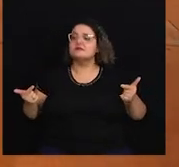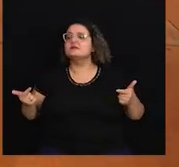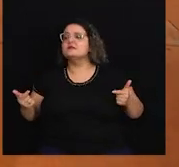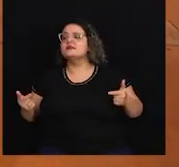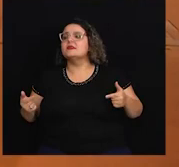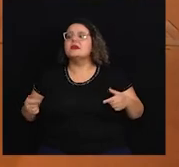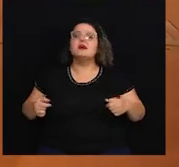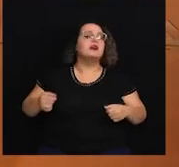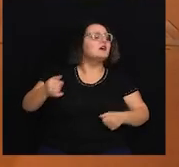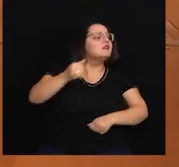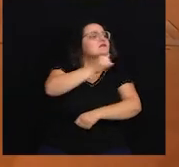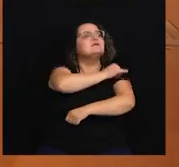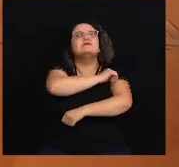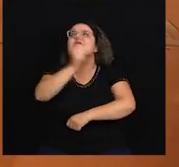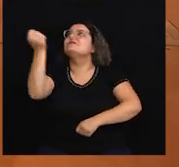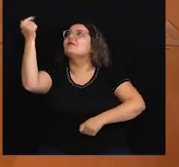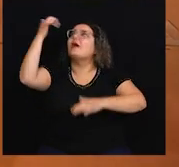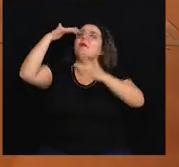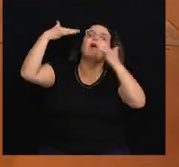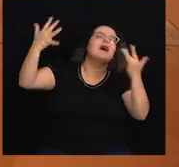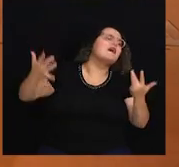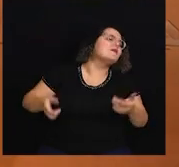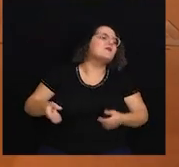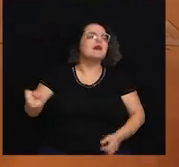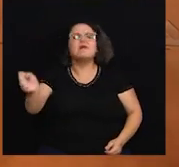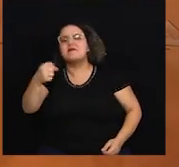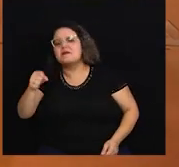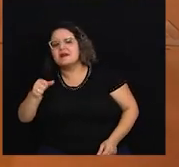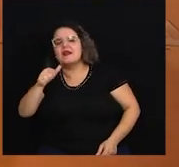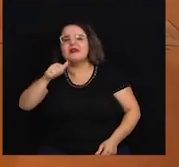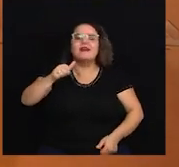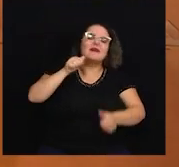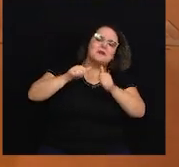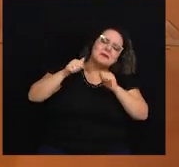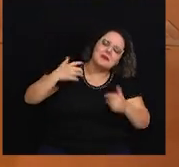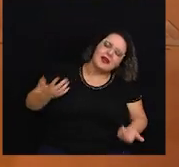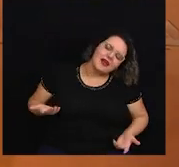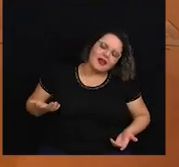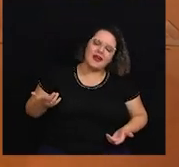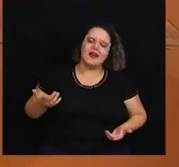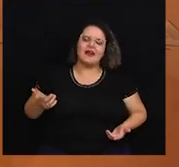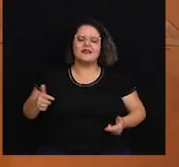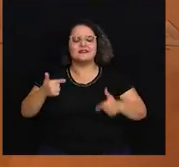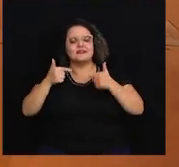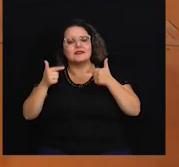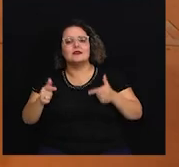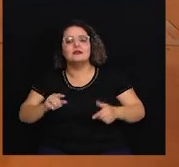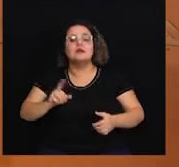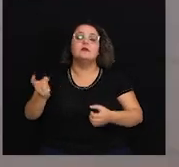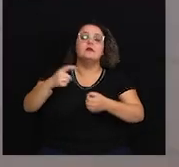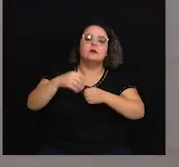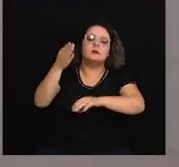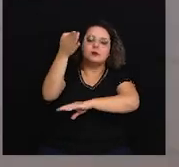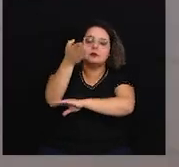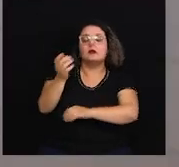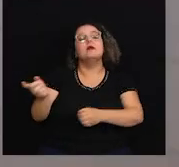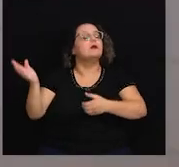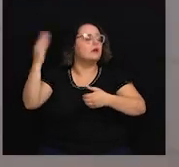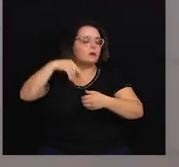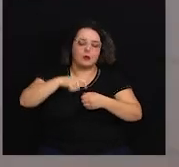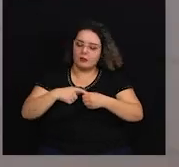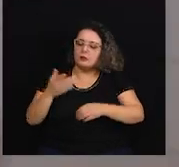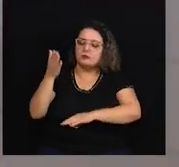ama não tem uma cerveja dá risada Light ou Vão bora Vão bora para o teu